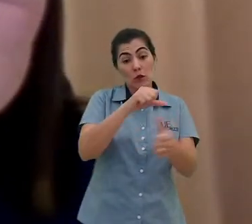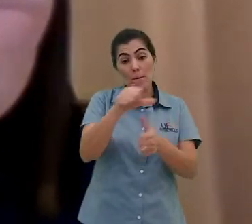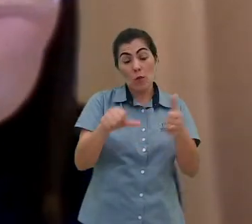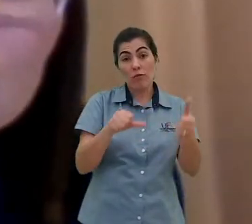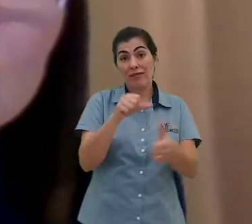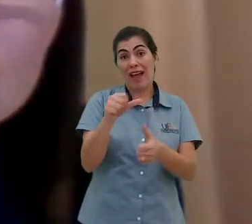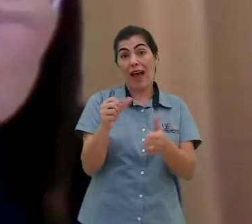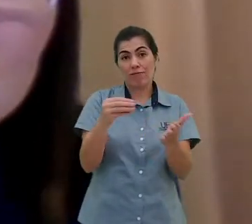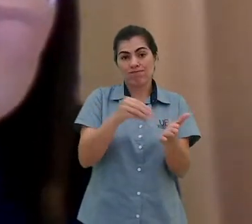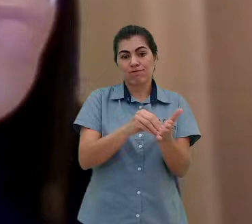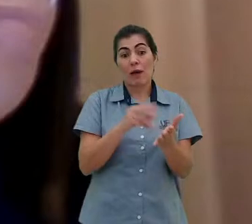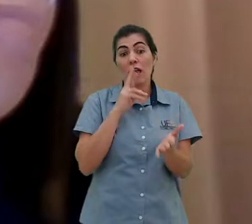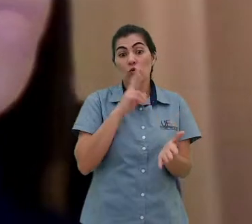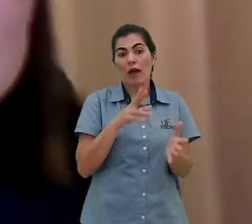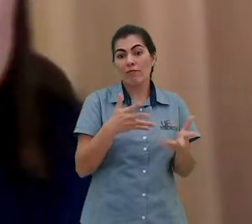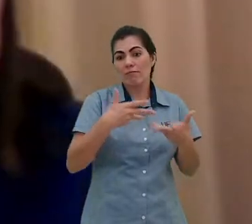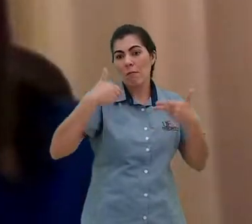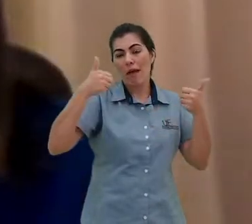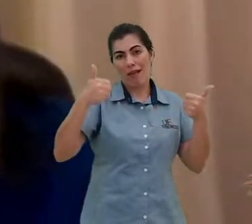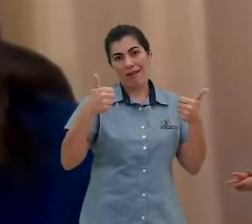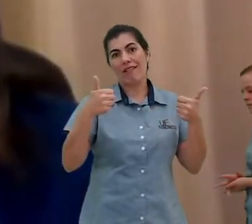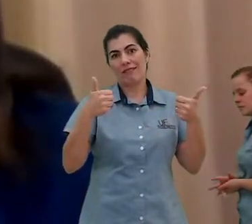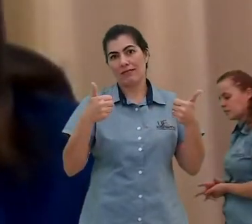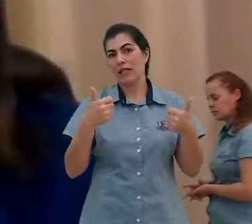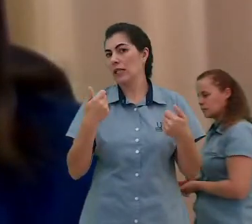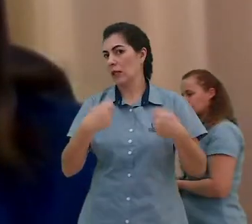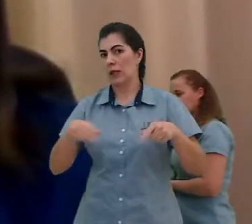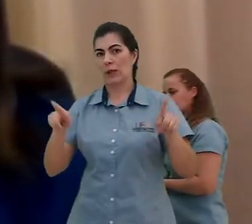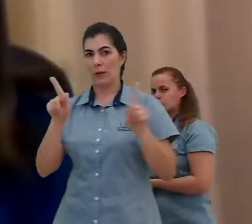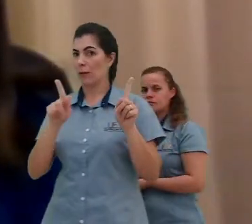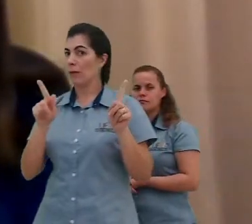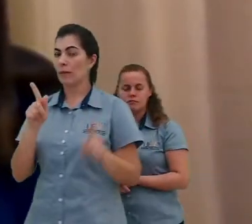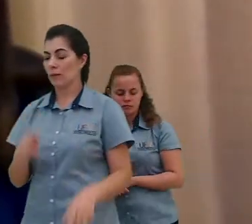ficar melhor o seu resultado. Você não deve fazer isso.